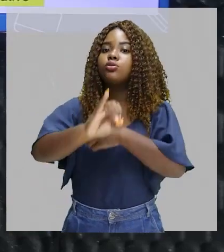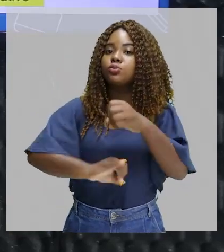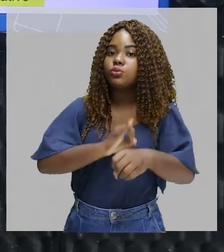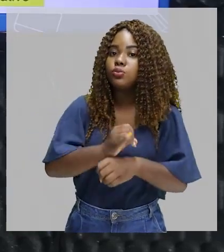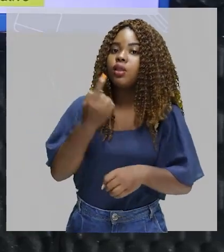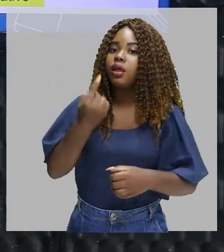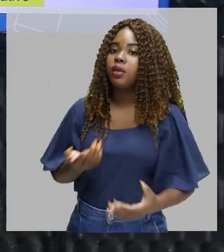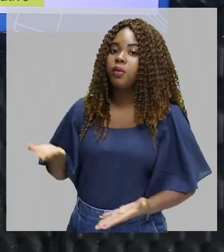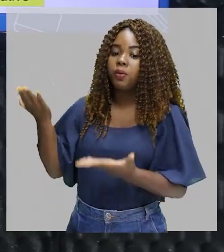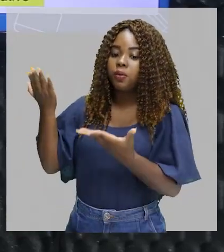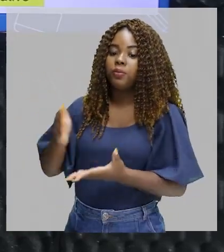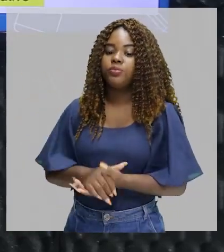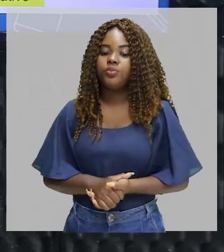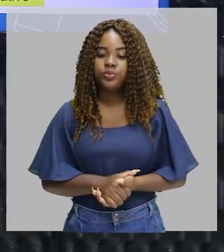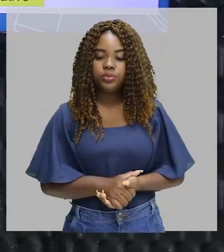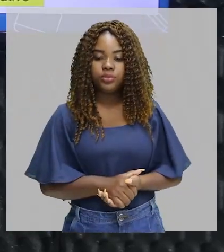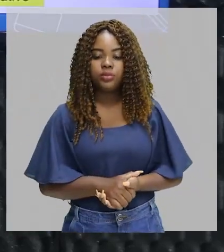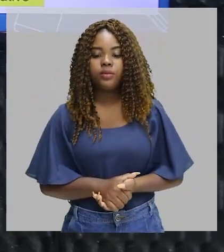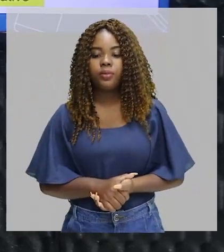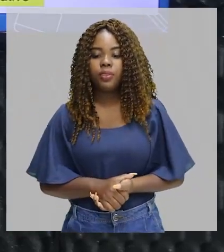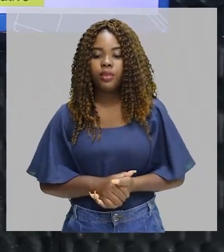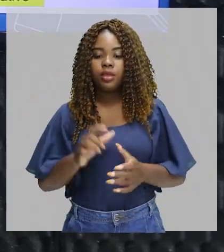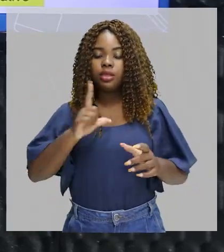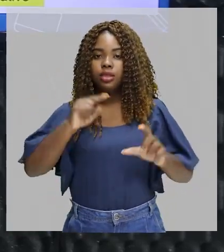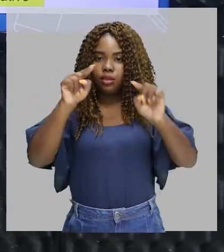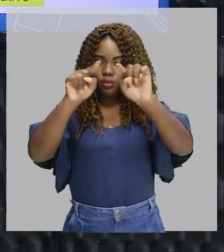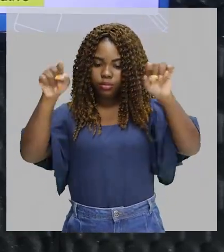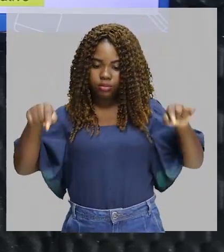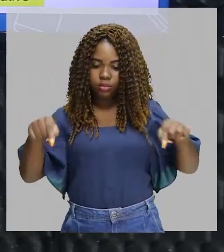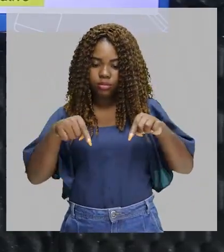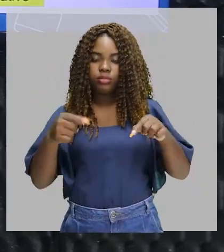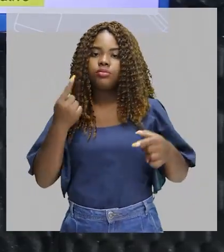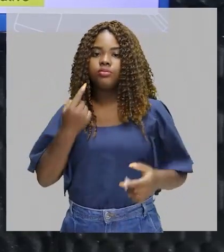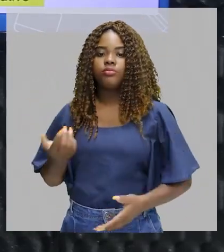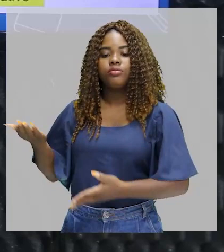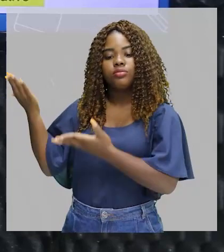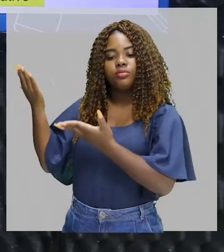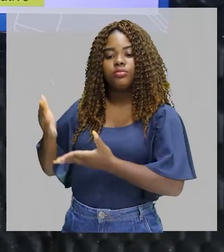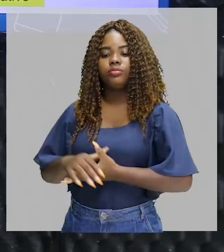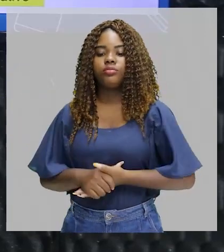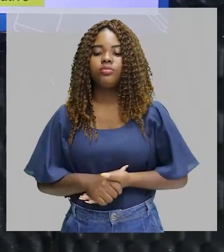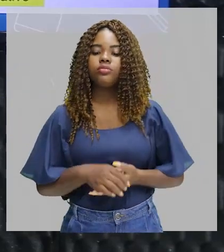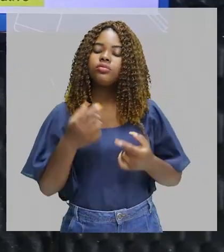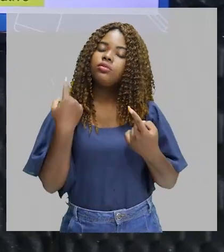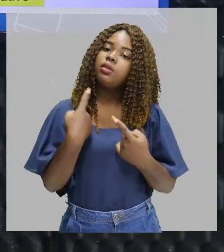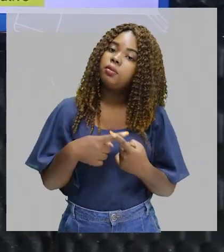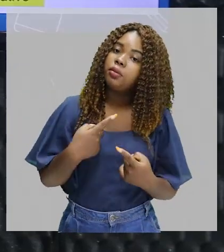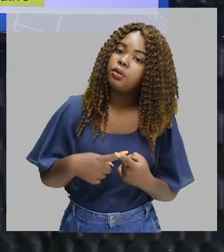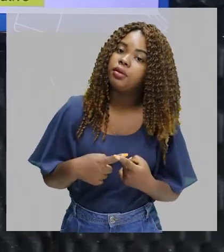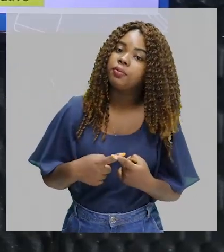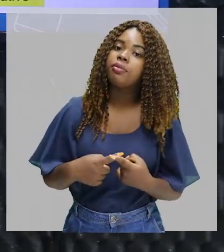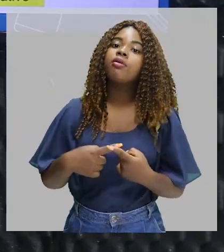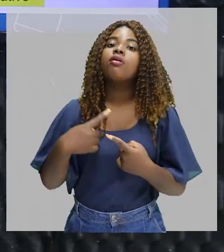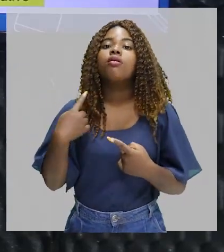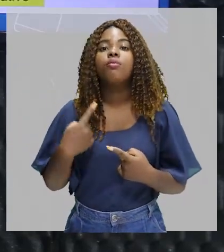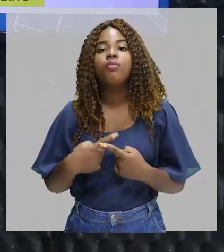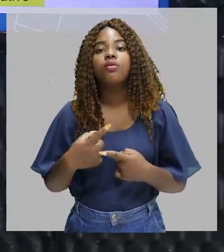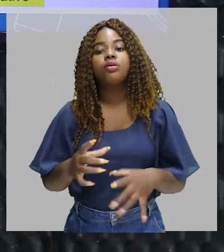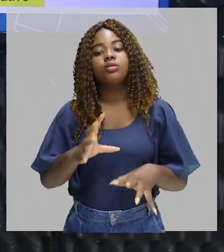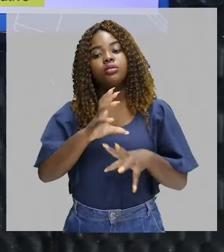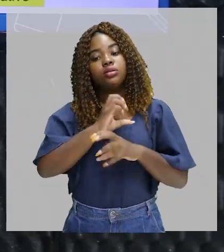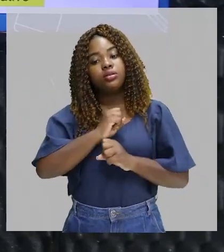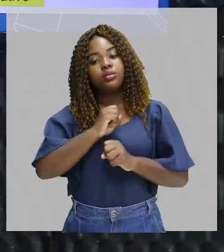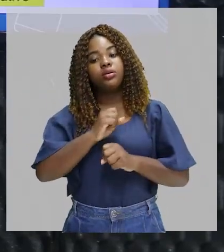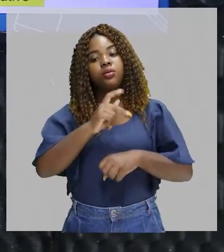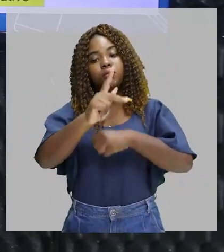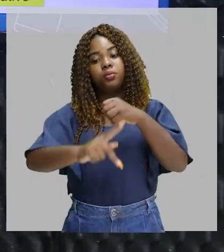Um íon alcoxônio, tudo bem? Por quê? Porque ele recebeu um próton